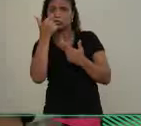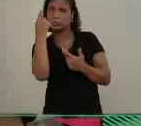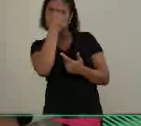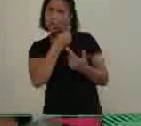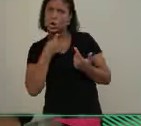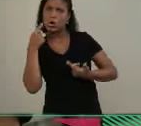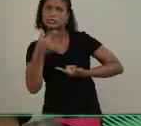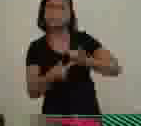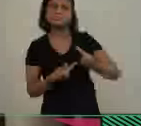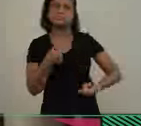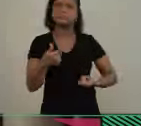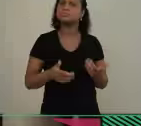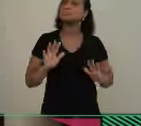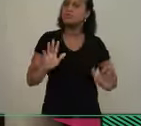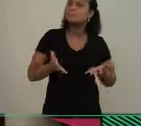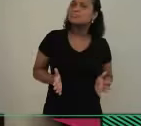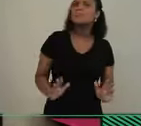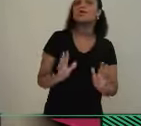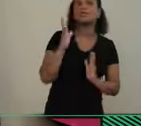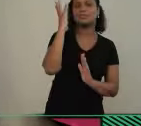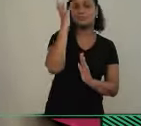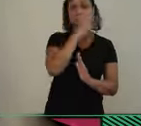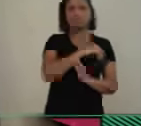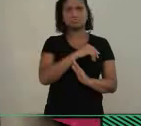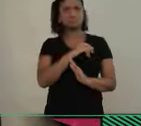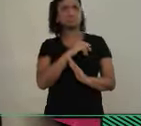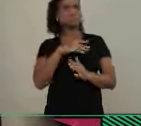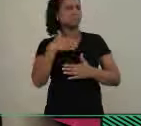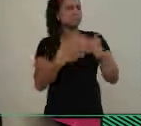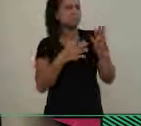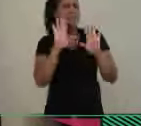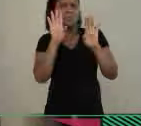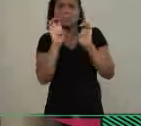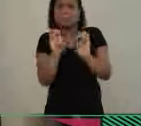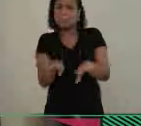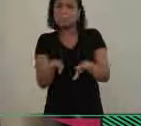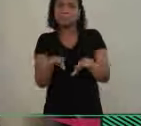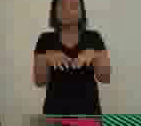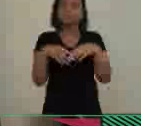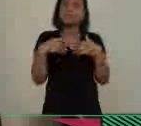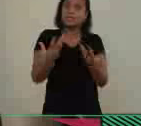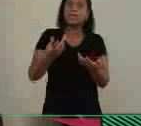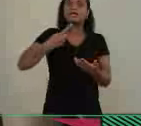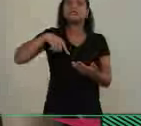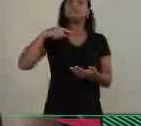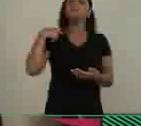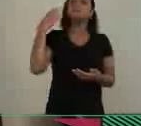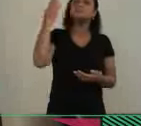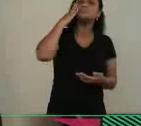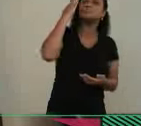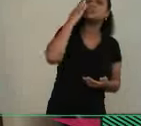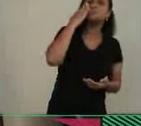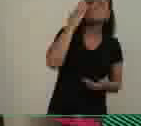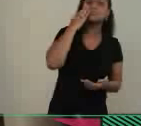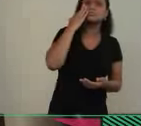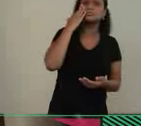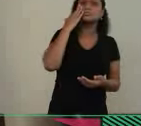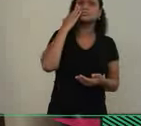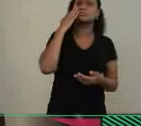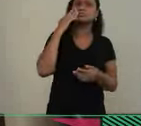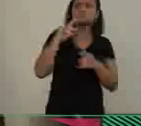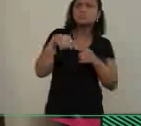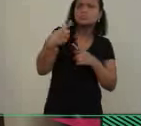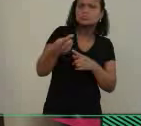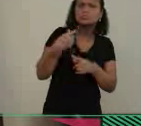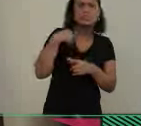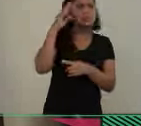muito bem. E a gente veio saber meio que imediatamente depois. Eu não sabia antes do parto, então foi uma